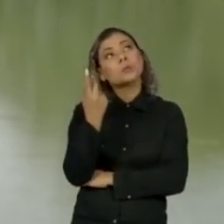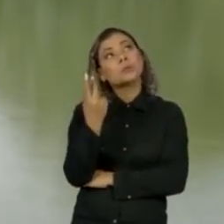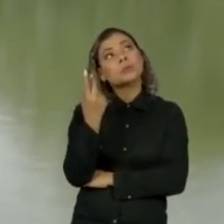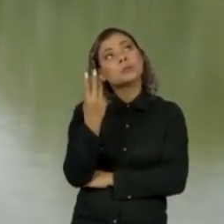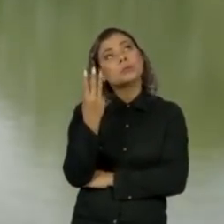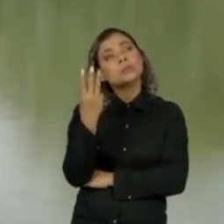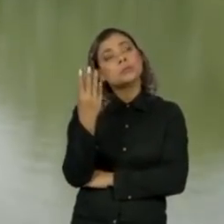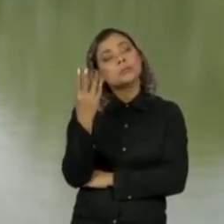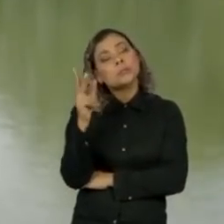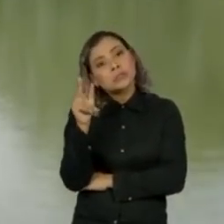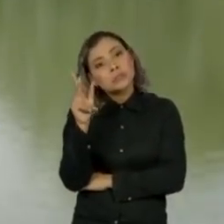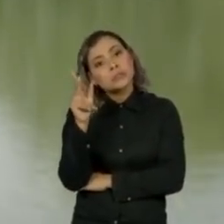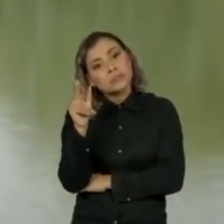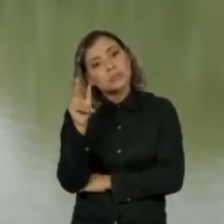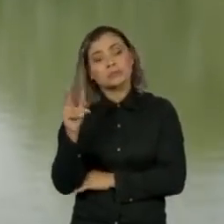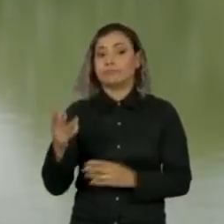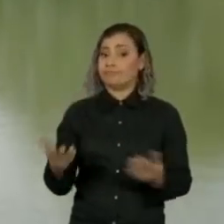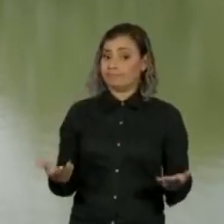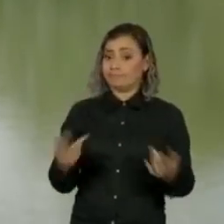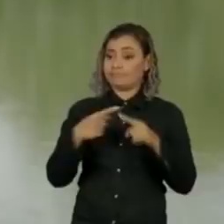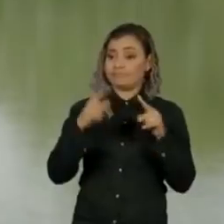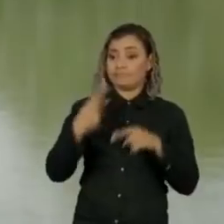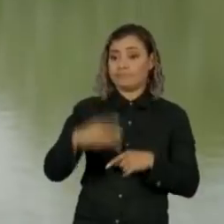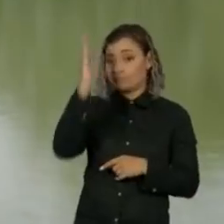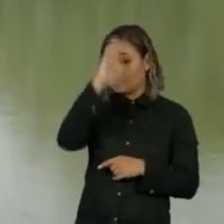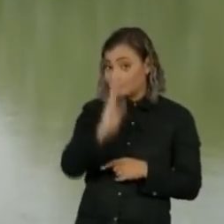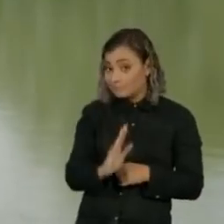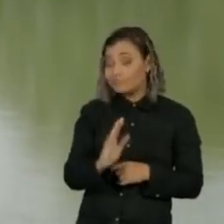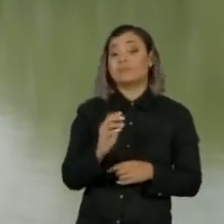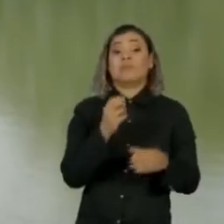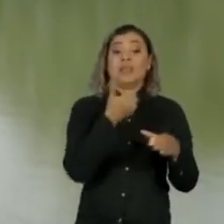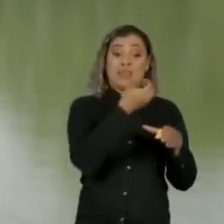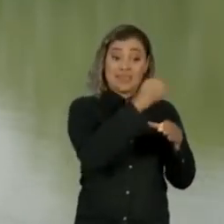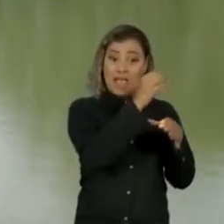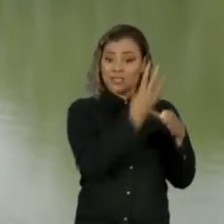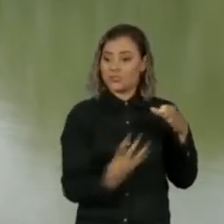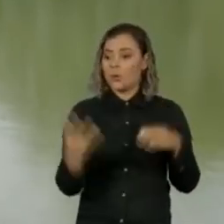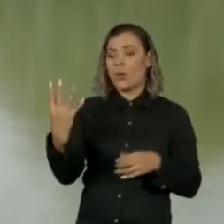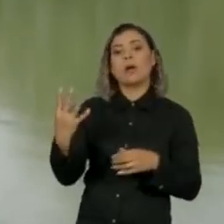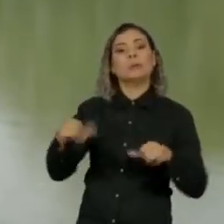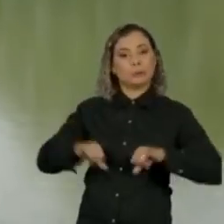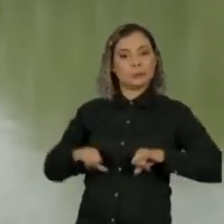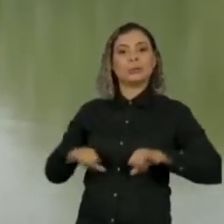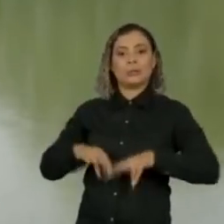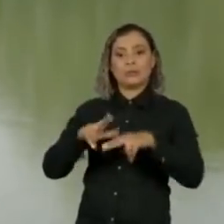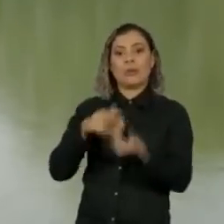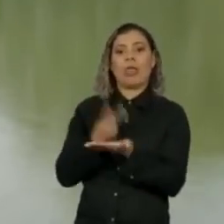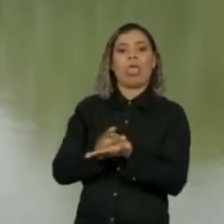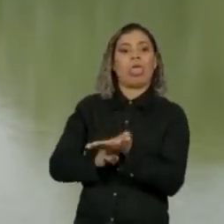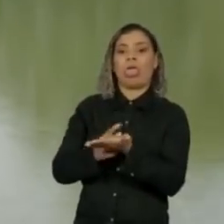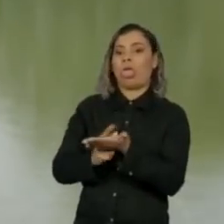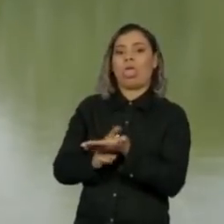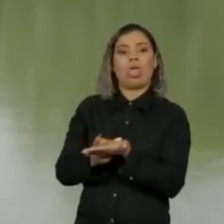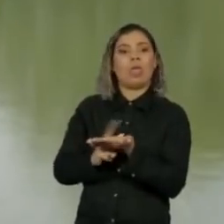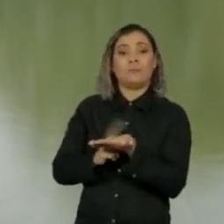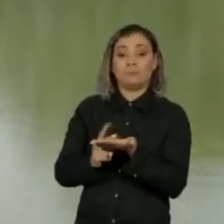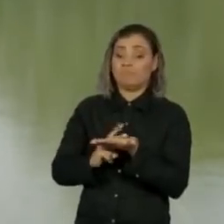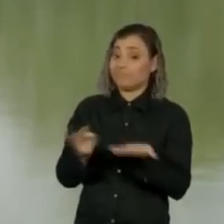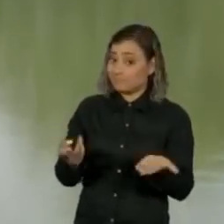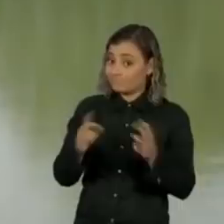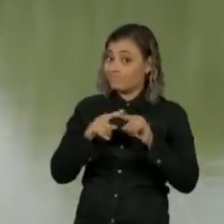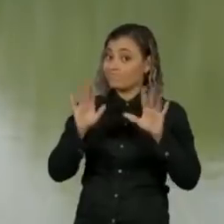sério. Estima-se que no Brasil, 4 em cada 10 pessoas sofram de distúrbio do sono. Um mal que deve